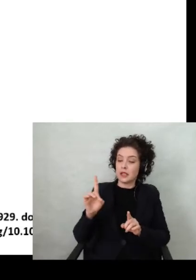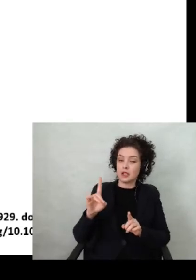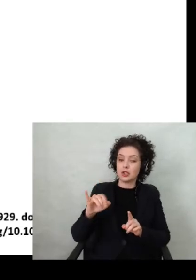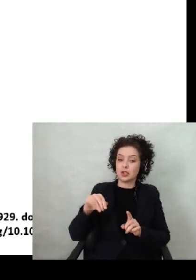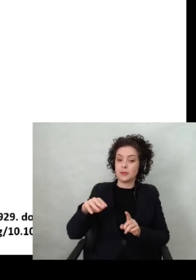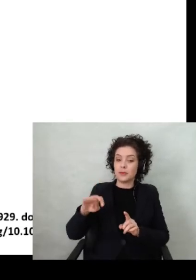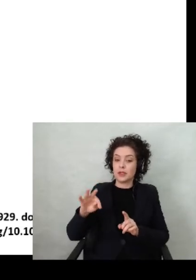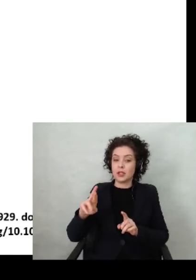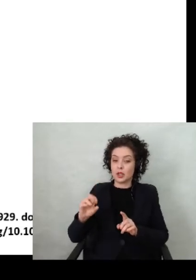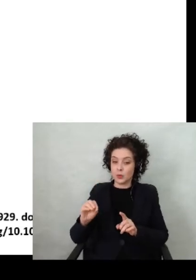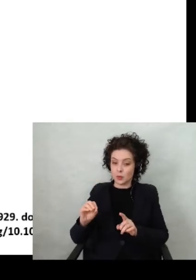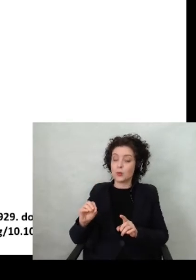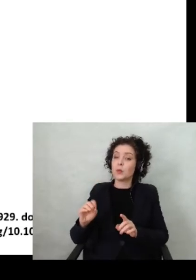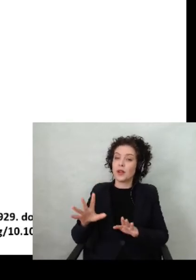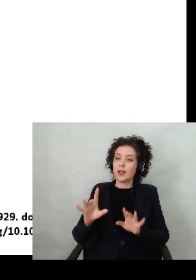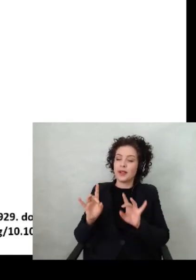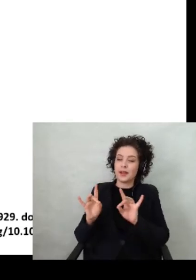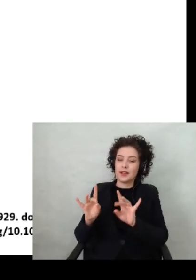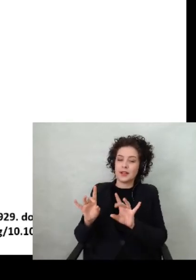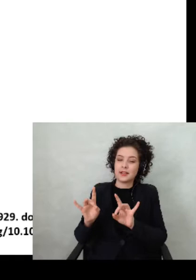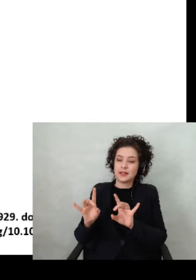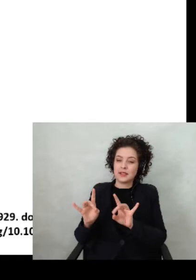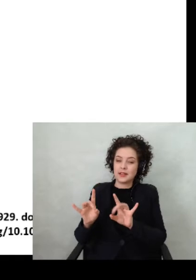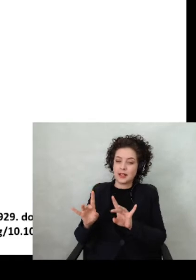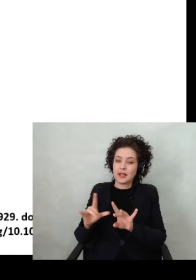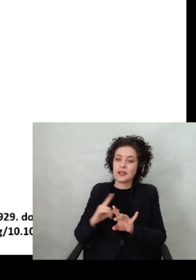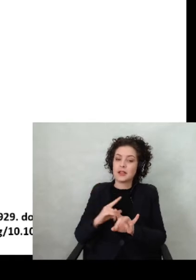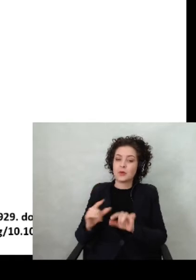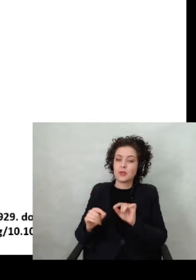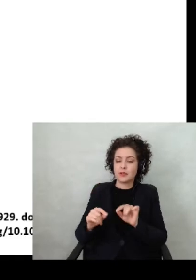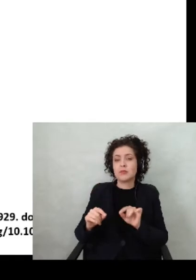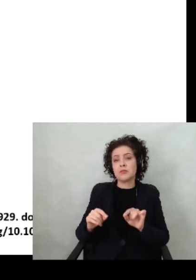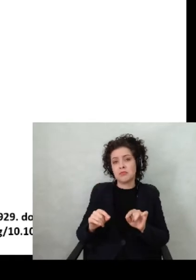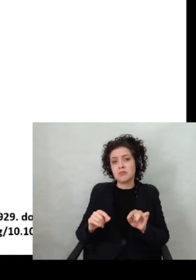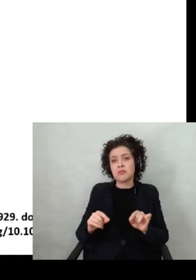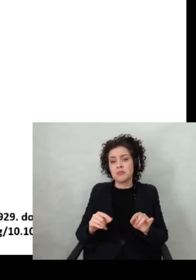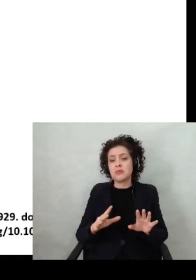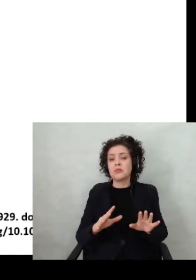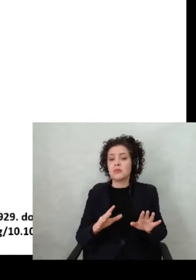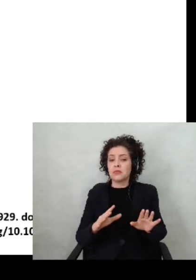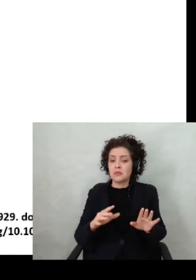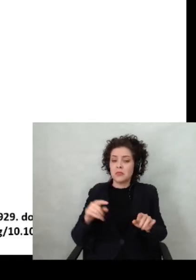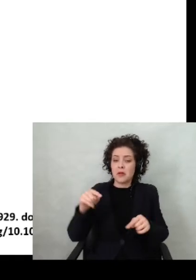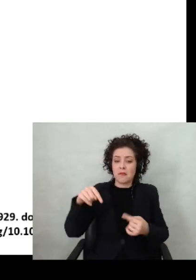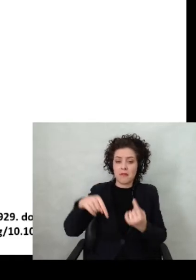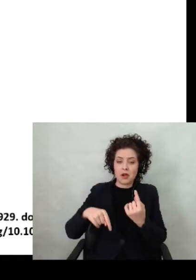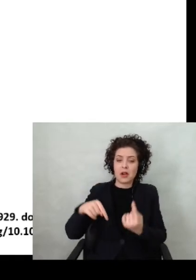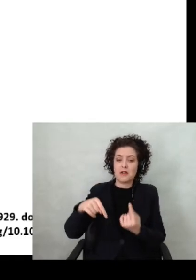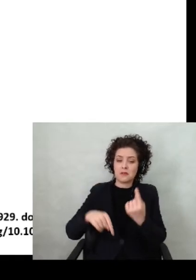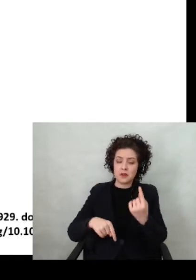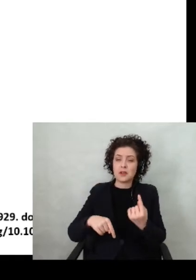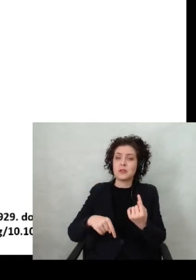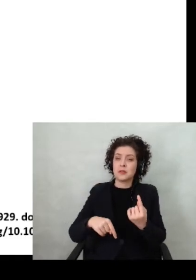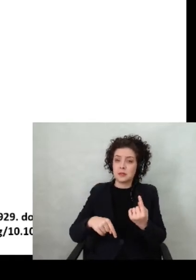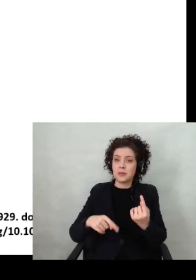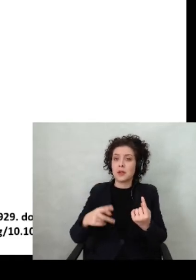uma técnica que tem um baixo valor preditivo positivo, mas tem um alto valor preditivo negativo. E que,